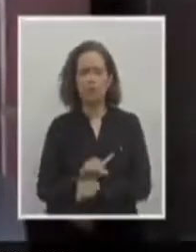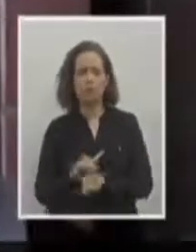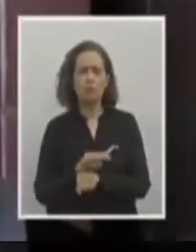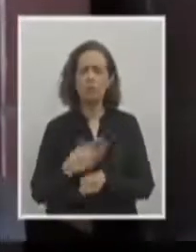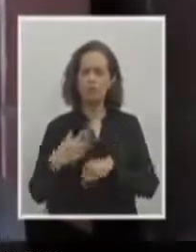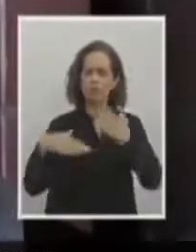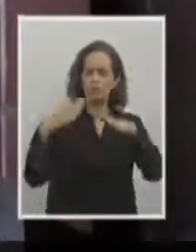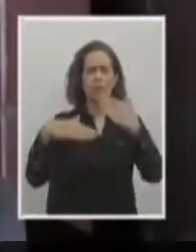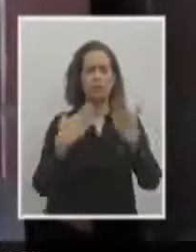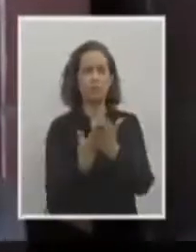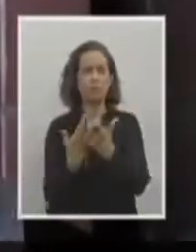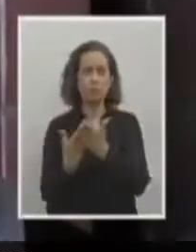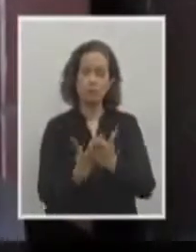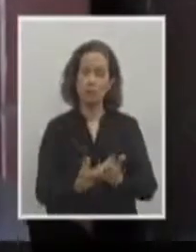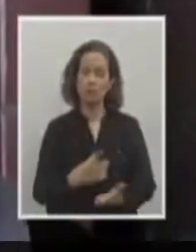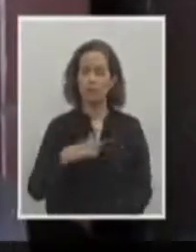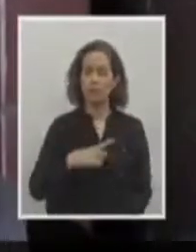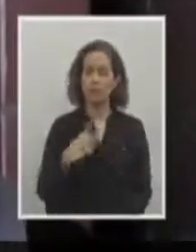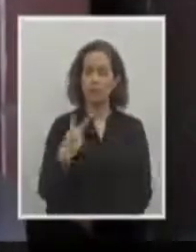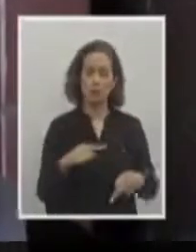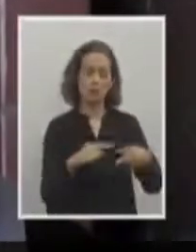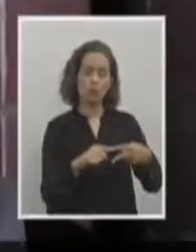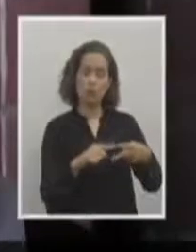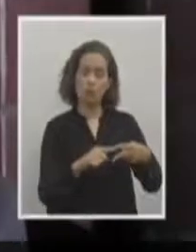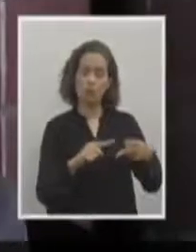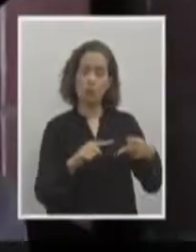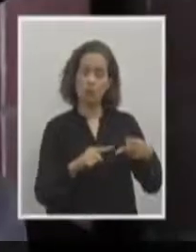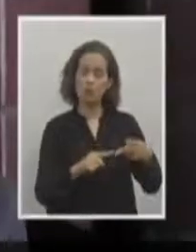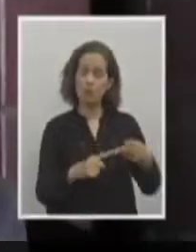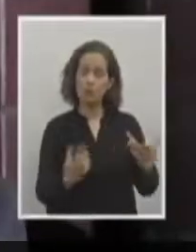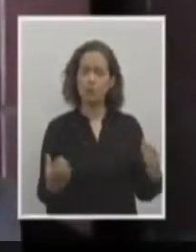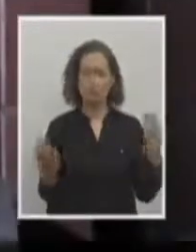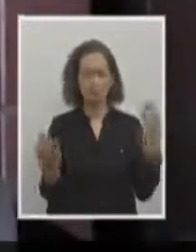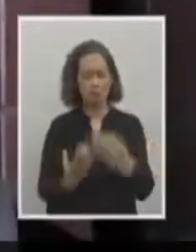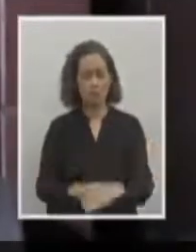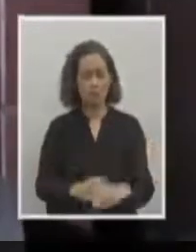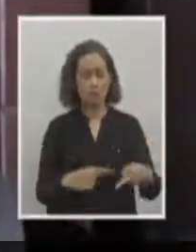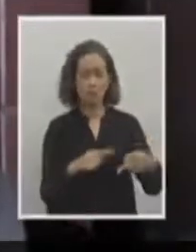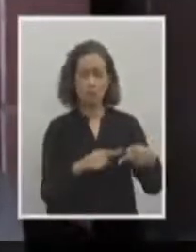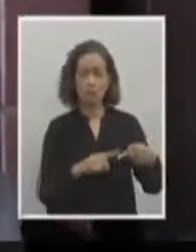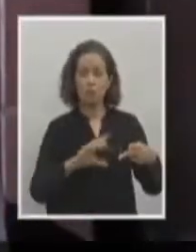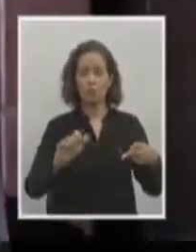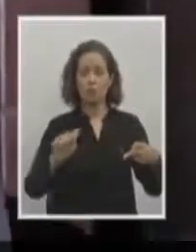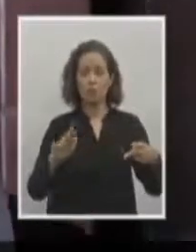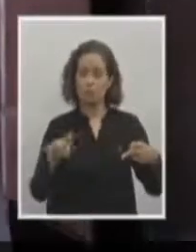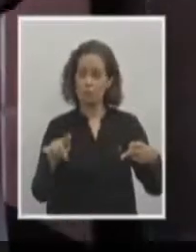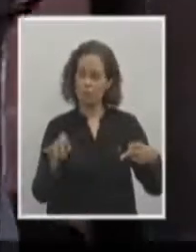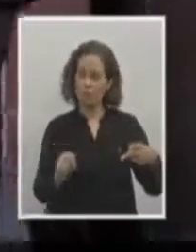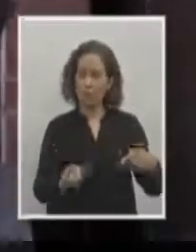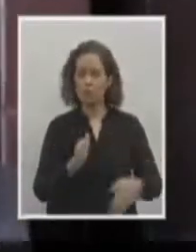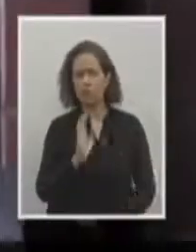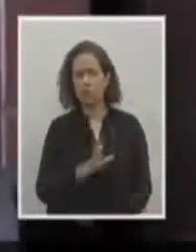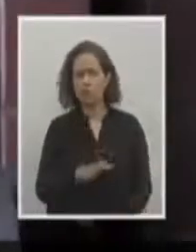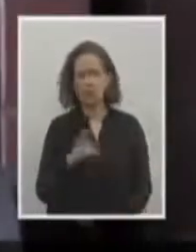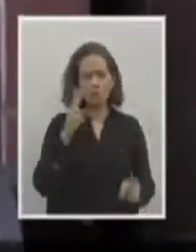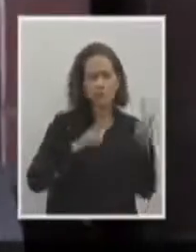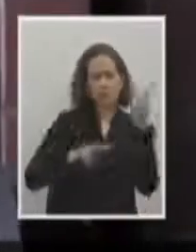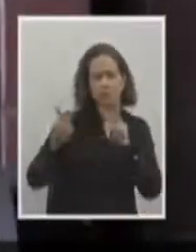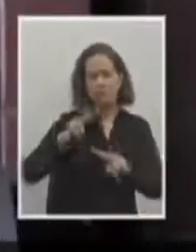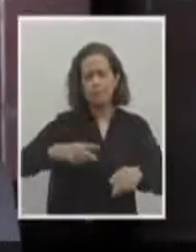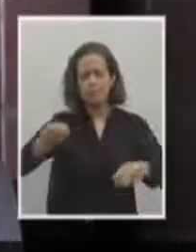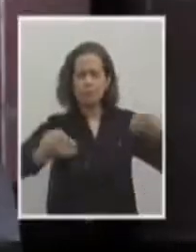efetiva em 2 cargos, efetiva concursada nos 2 cargos. Bom, depois de ouvir as colocações aí muito bem